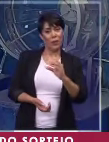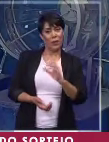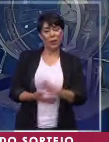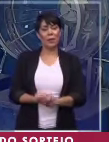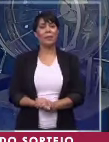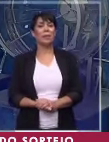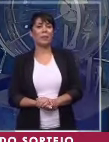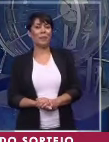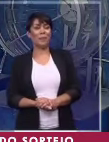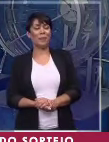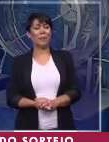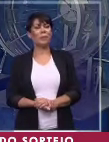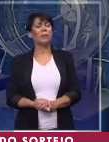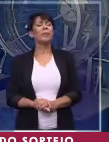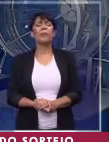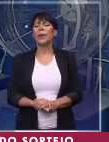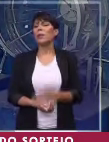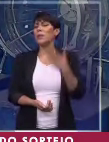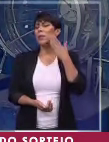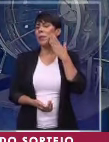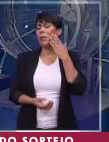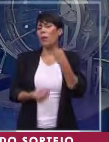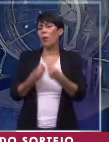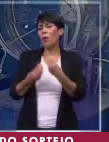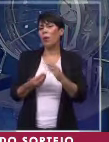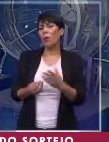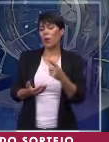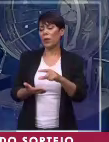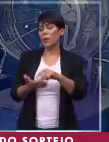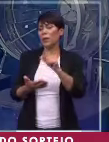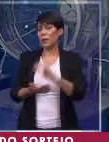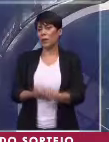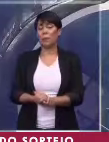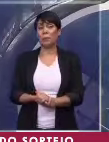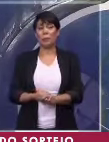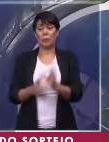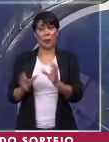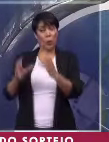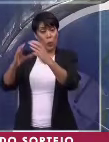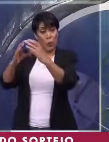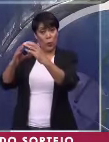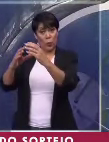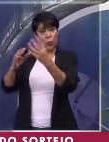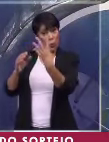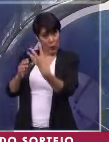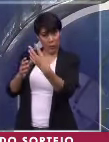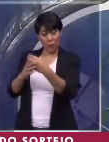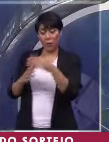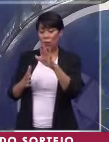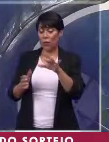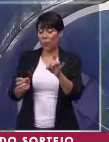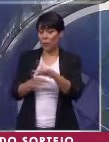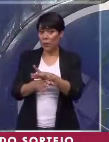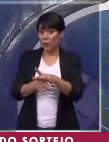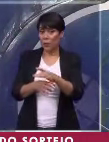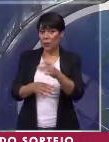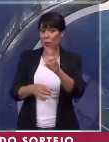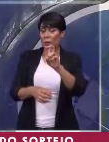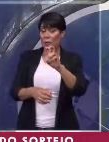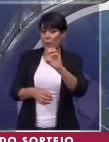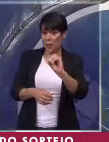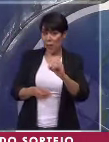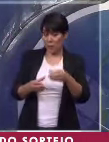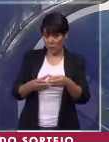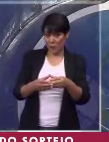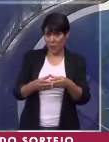R$ 97.329,28. Vamos entender como vai funcionar esse sorteio da Dupla Sena. O suporte acima do globo número 4 está abastecido com as